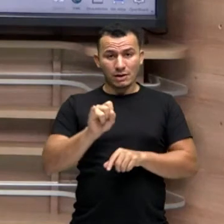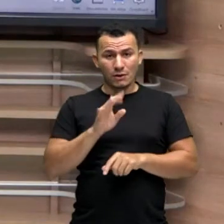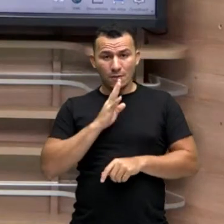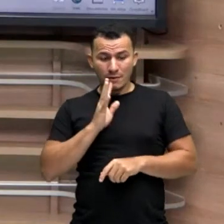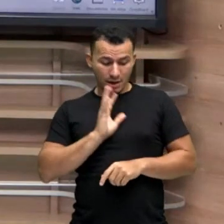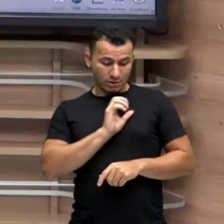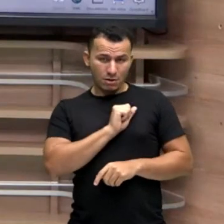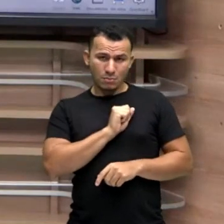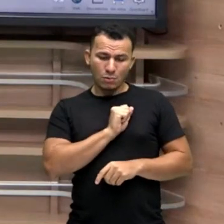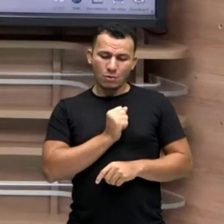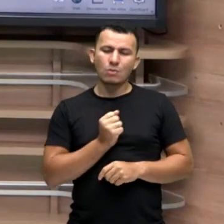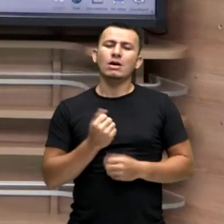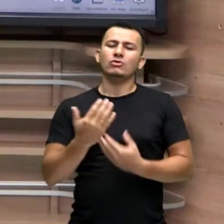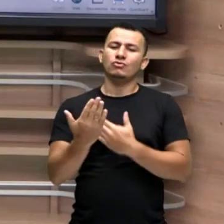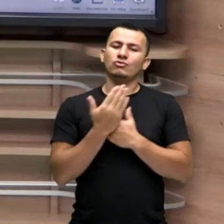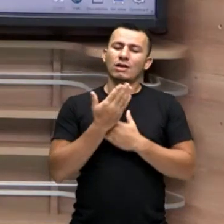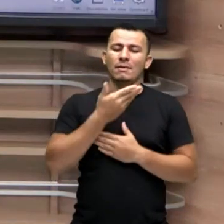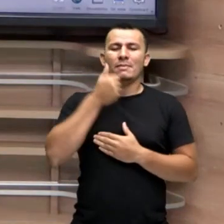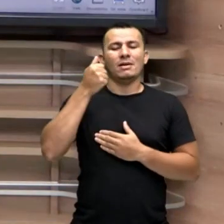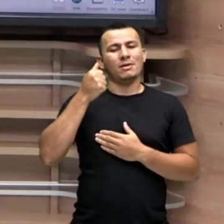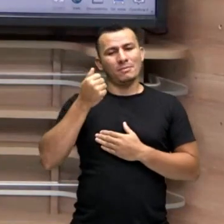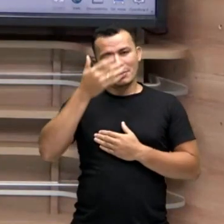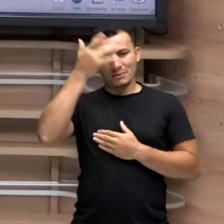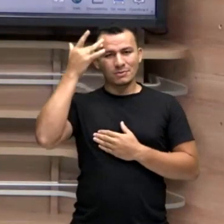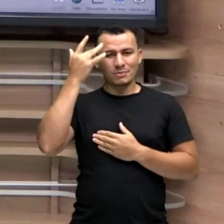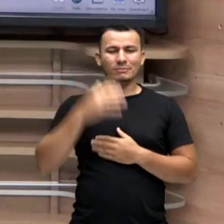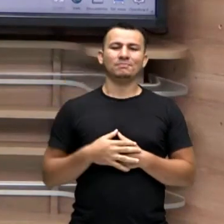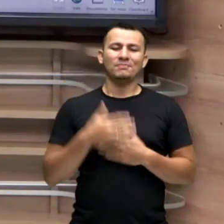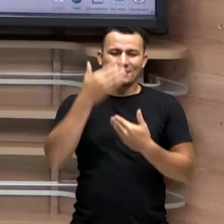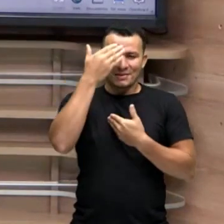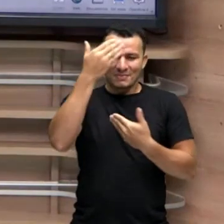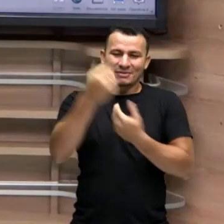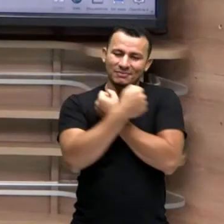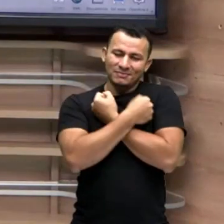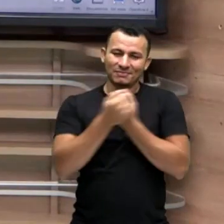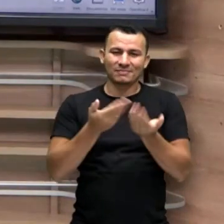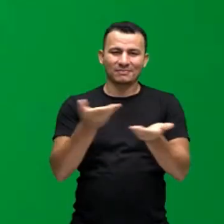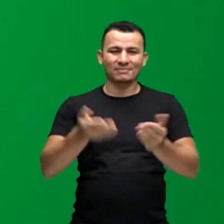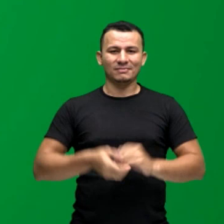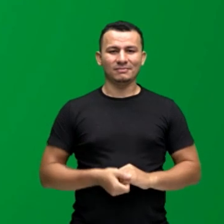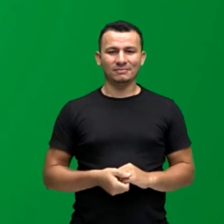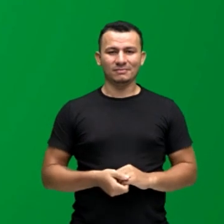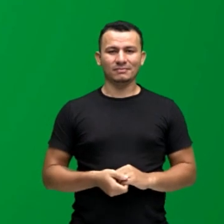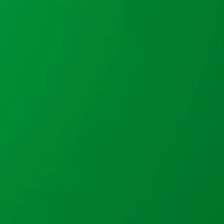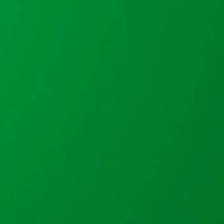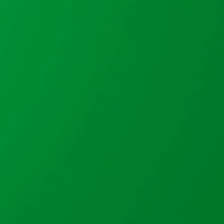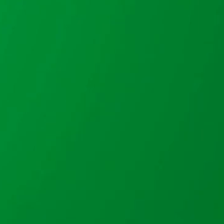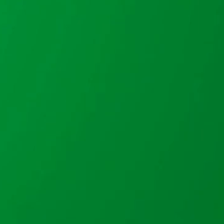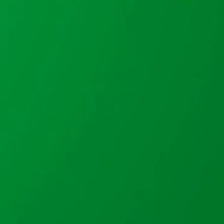fica nossa reflexão para hoje né Um grande abraço e vamos que vamos juntos né